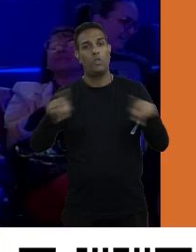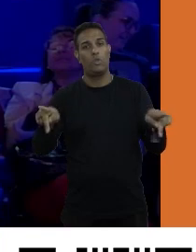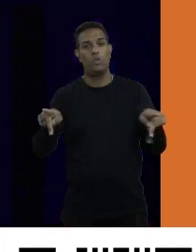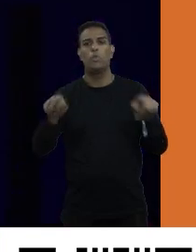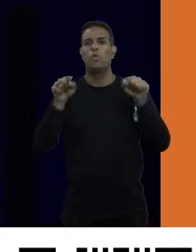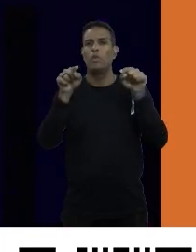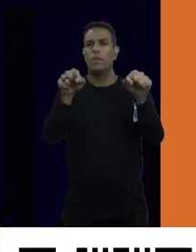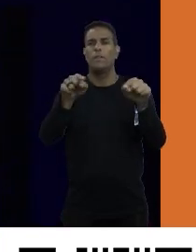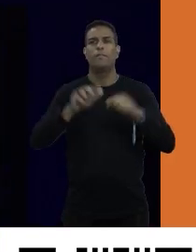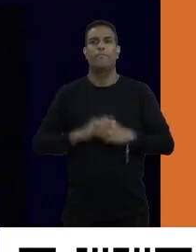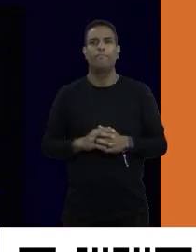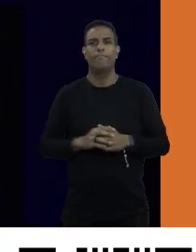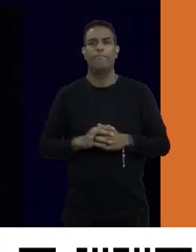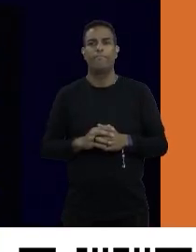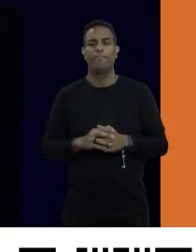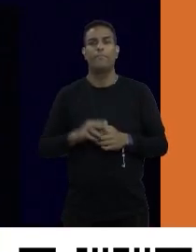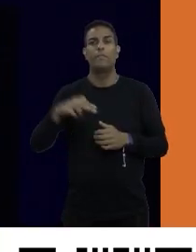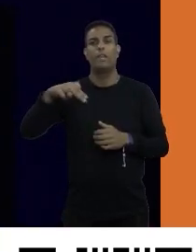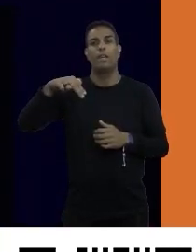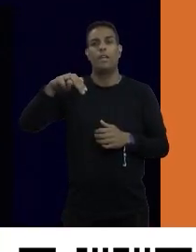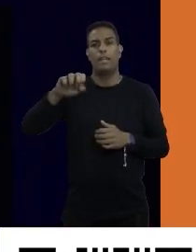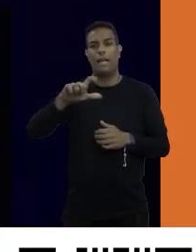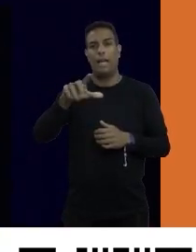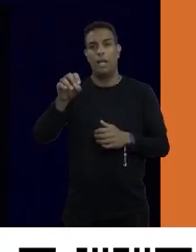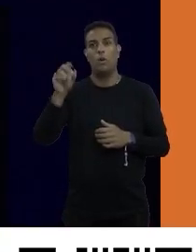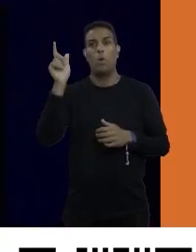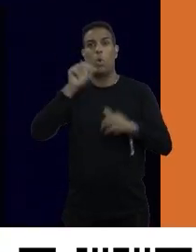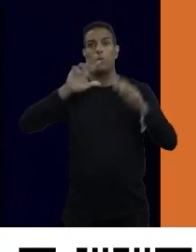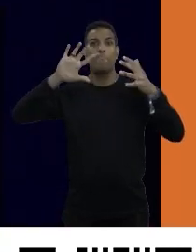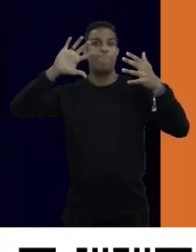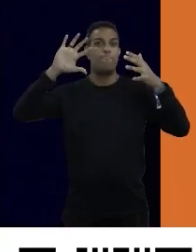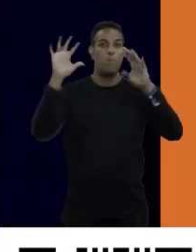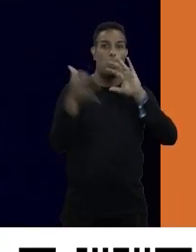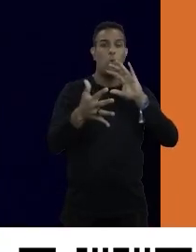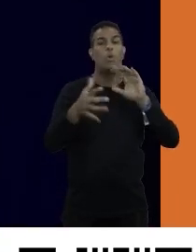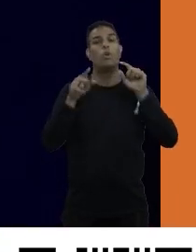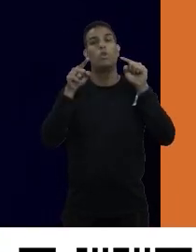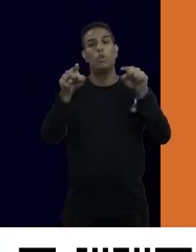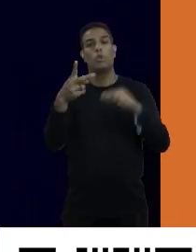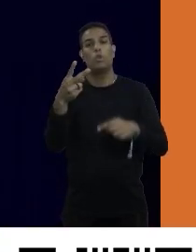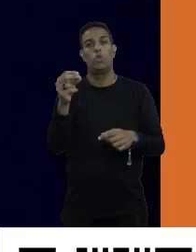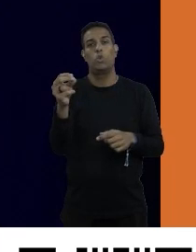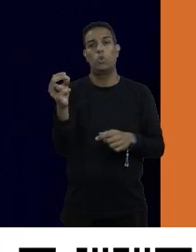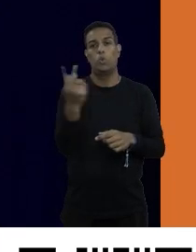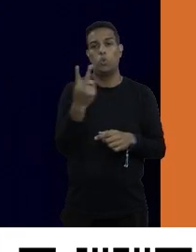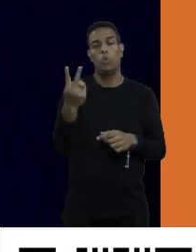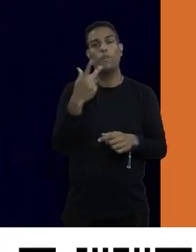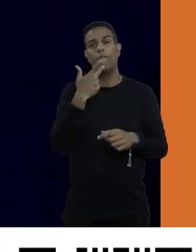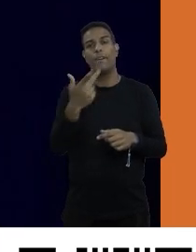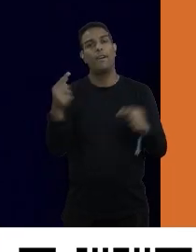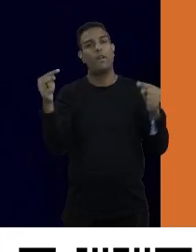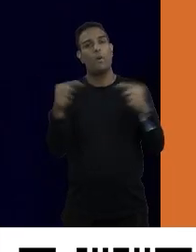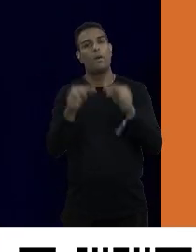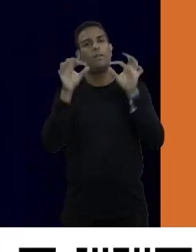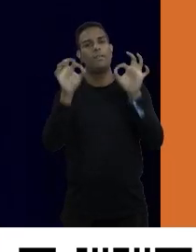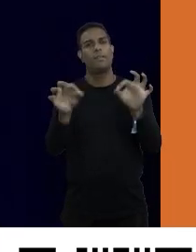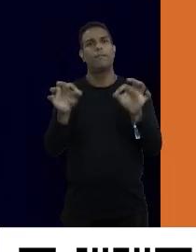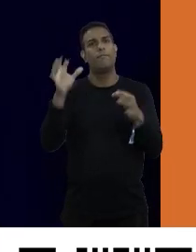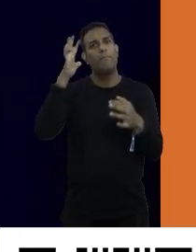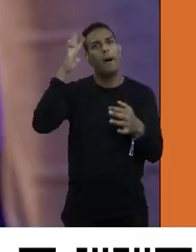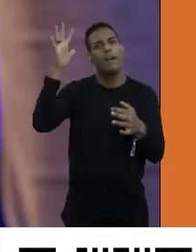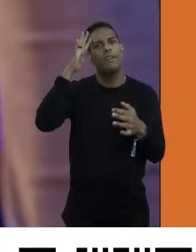Giovanni, assim como o Negrão, em 92, deu um saque decisivo... Você também, em 2002, né, acabou de falar, deu esse saque decisivo. O que